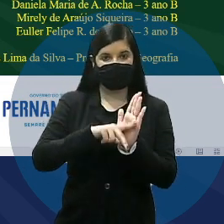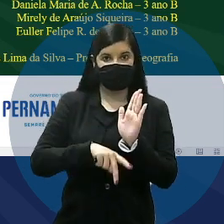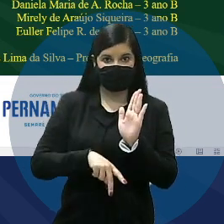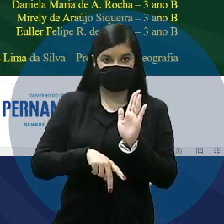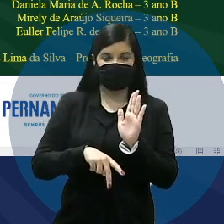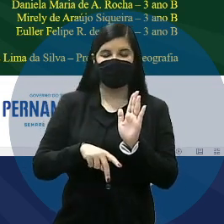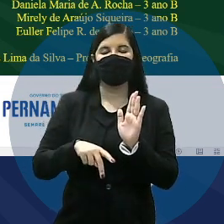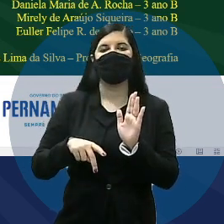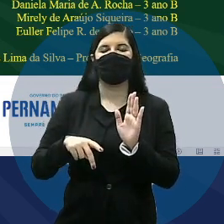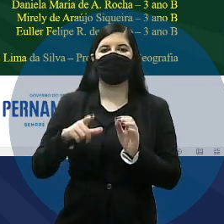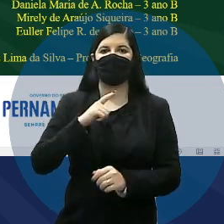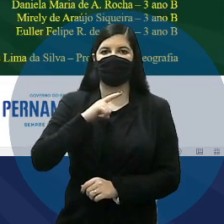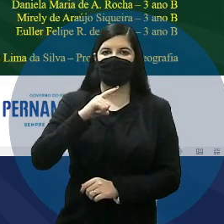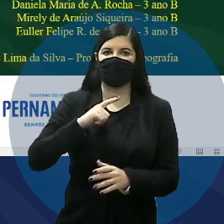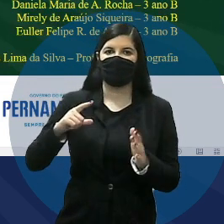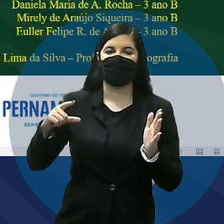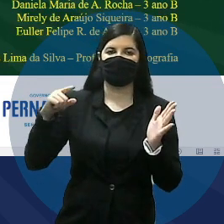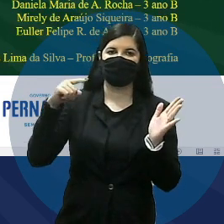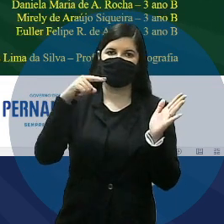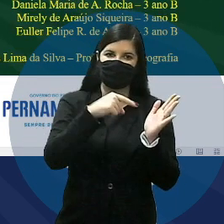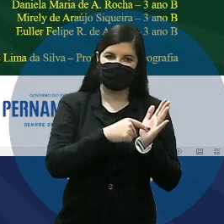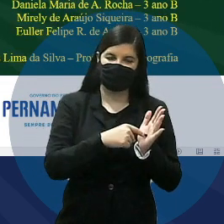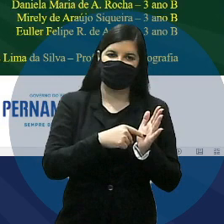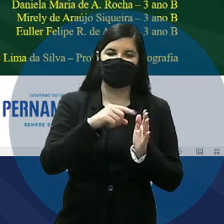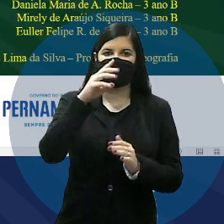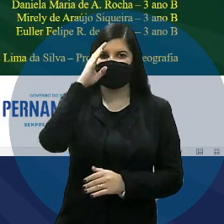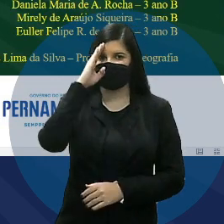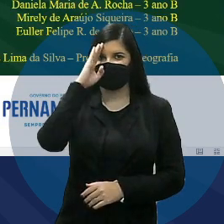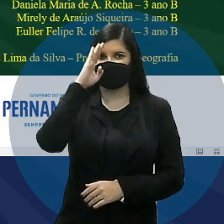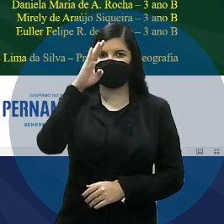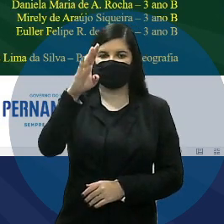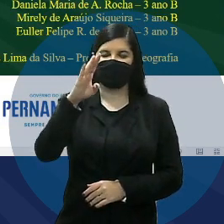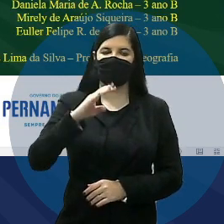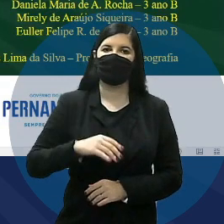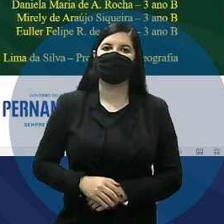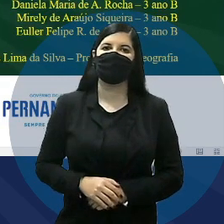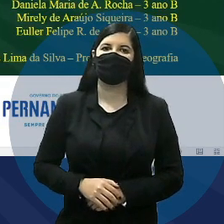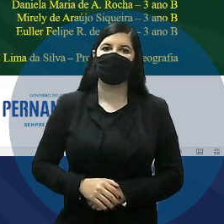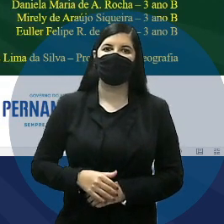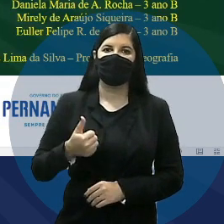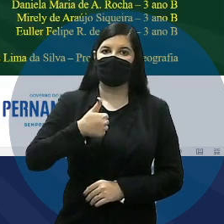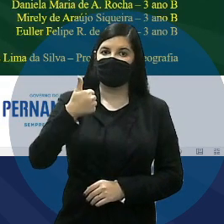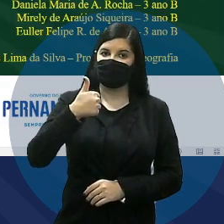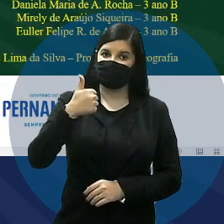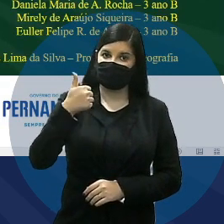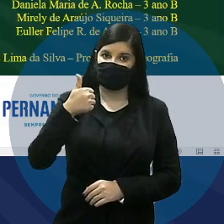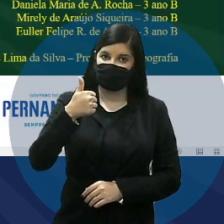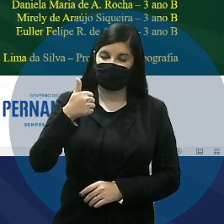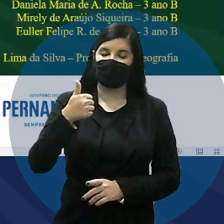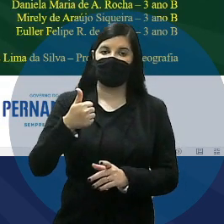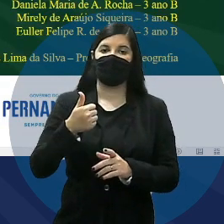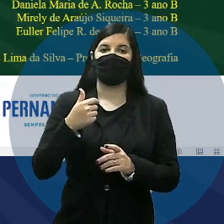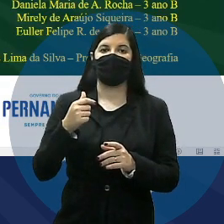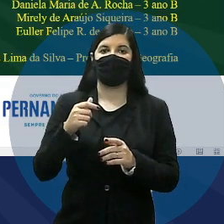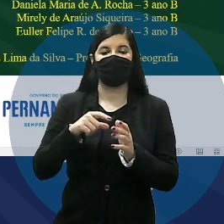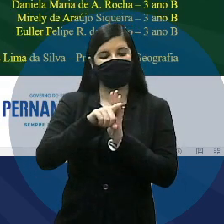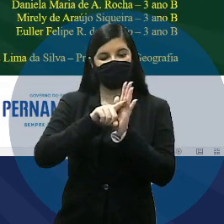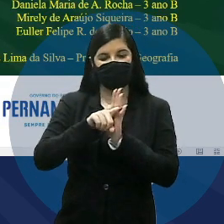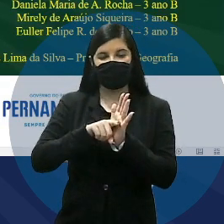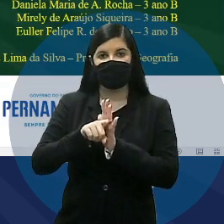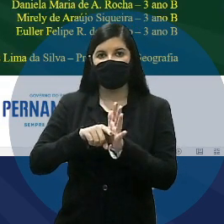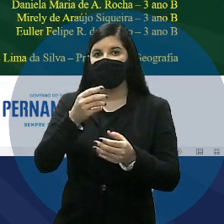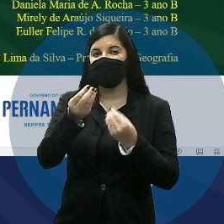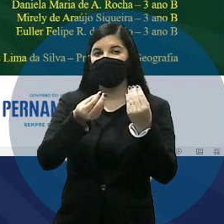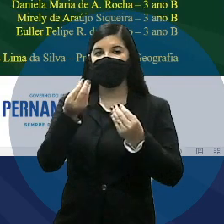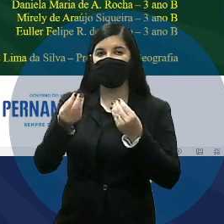teve como objetivo, né, principal, primeiro, compreender as formas de relevo local global,